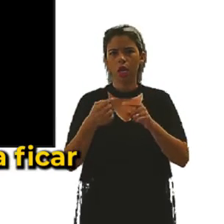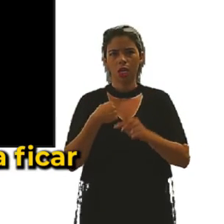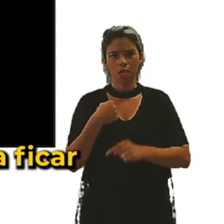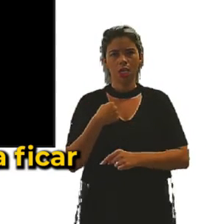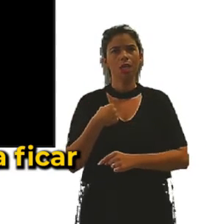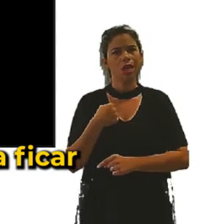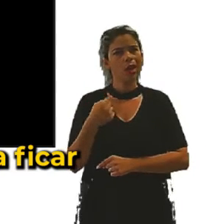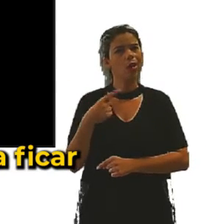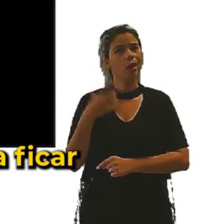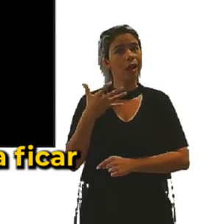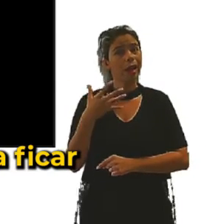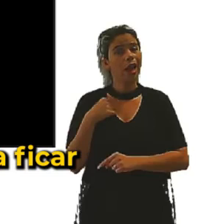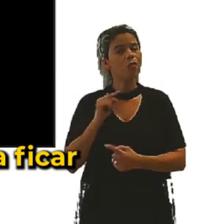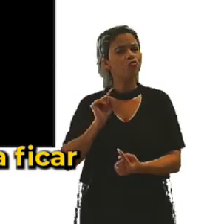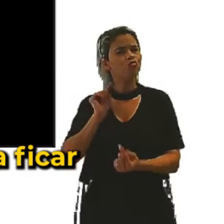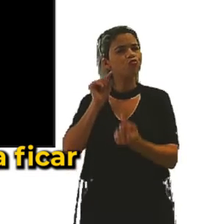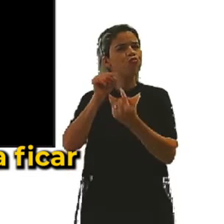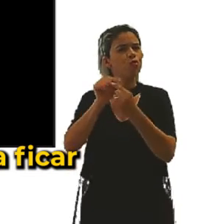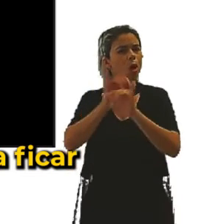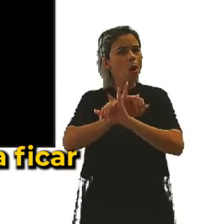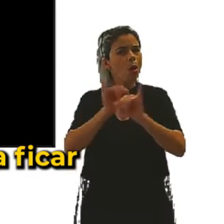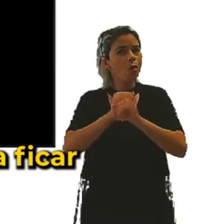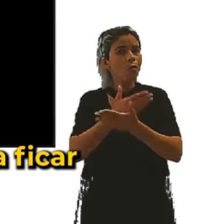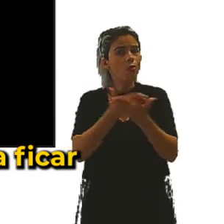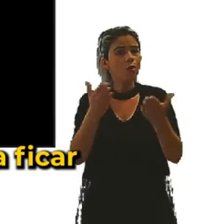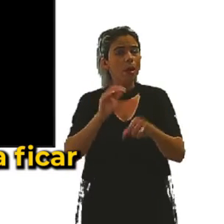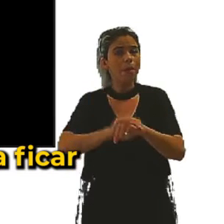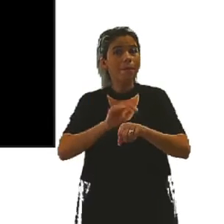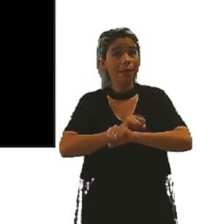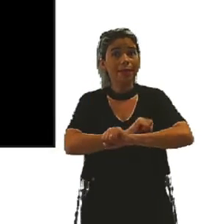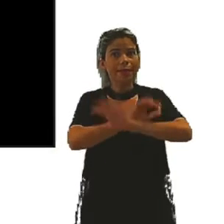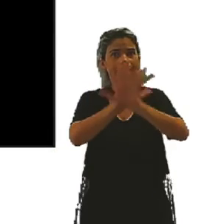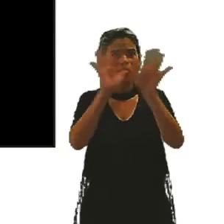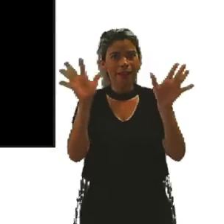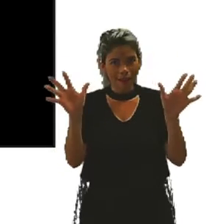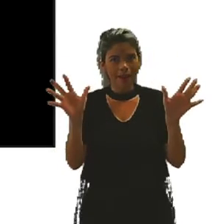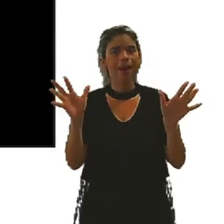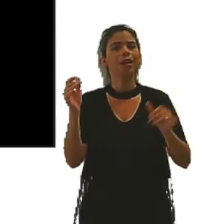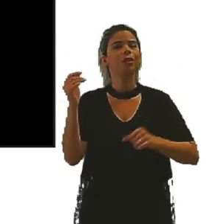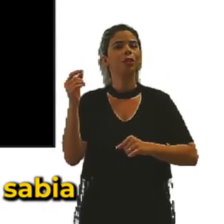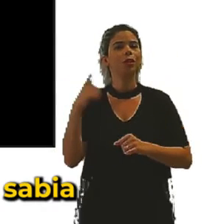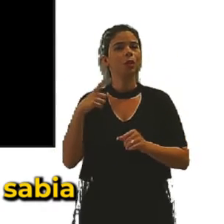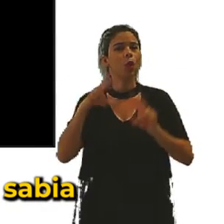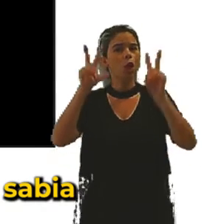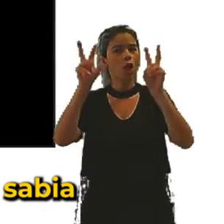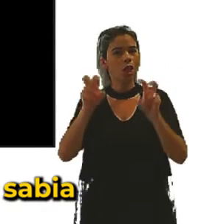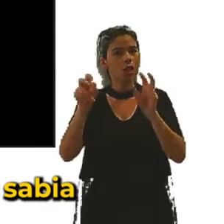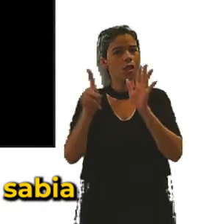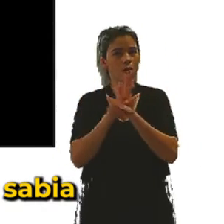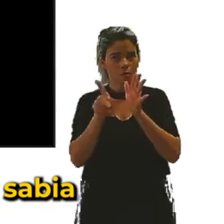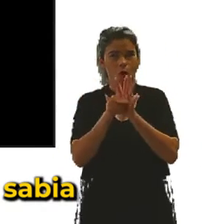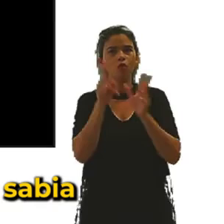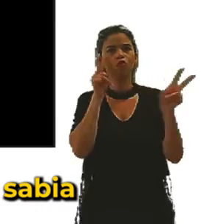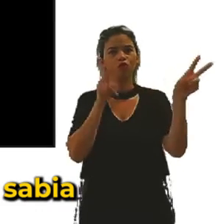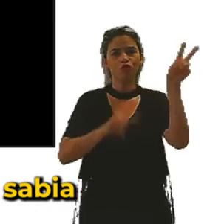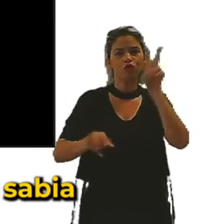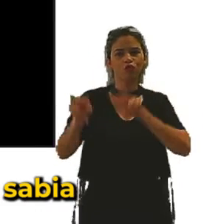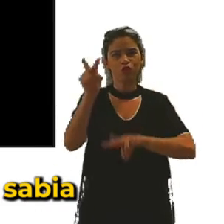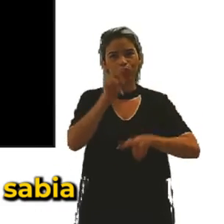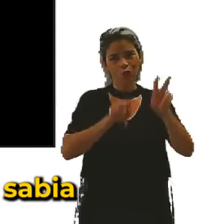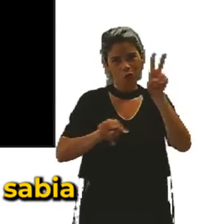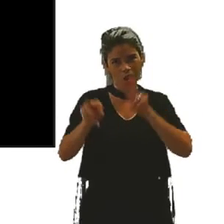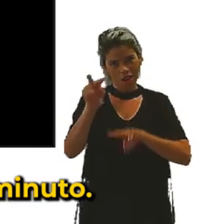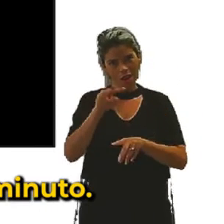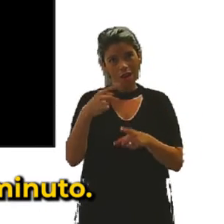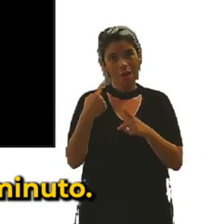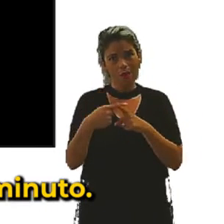eu justamente referenciei para ficar mais clara, então, a visualização aqui nesse slide,